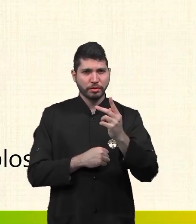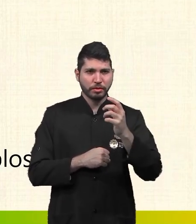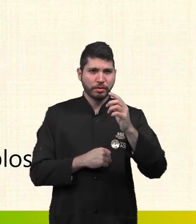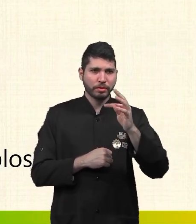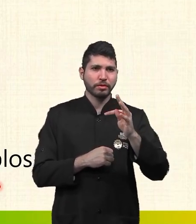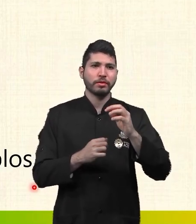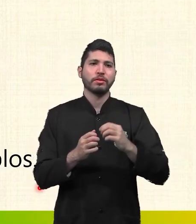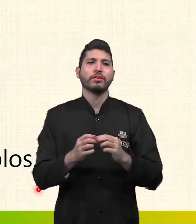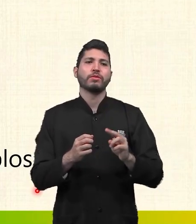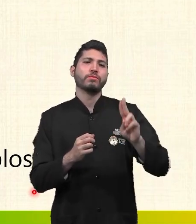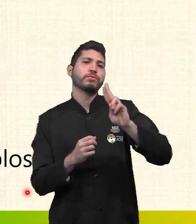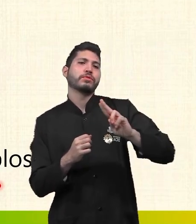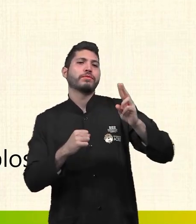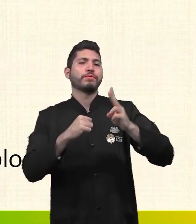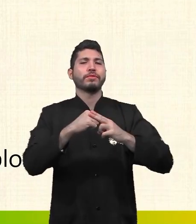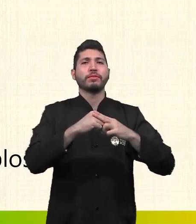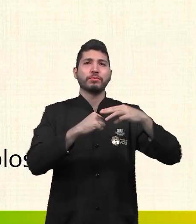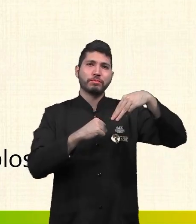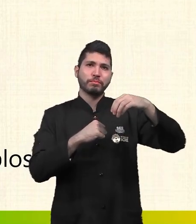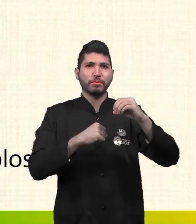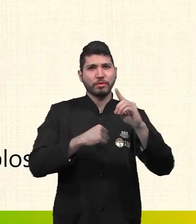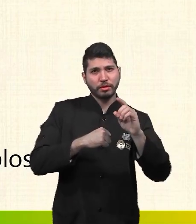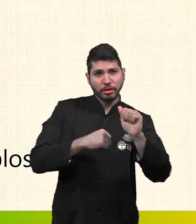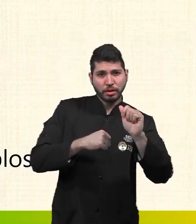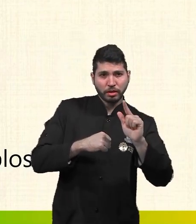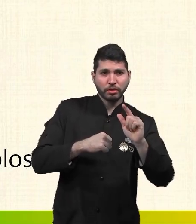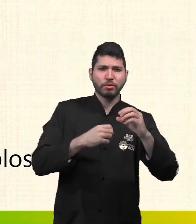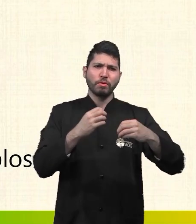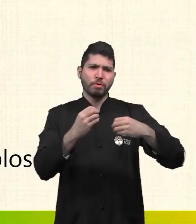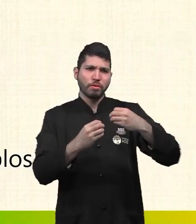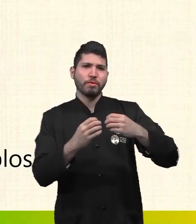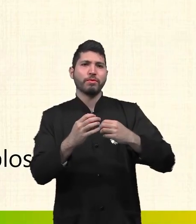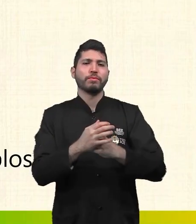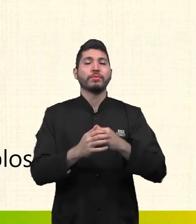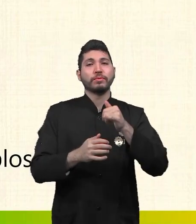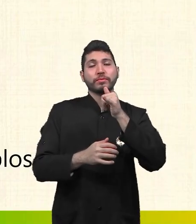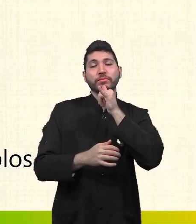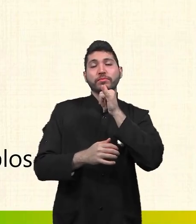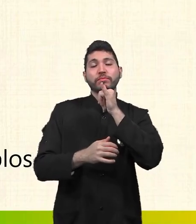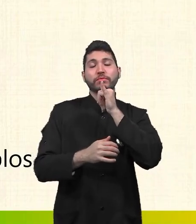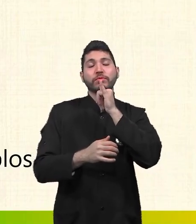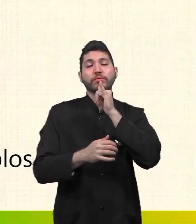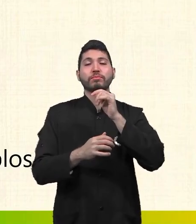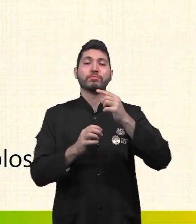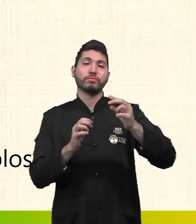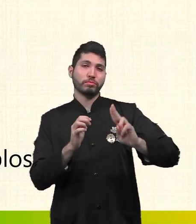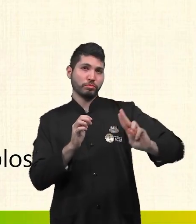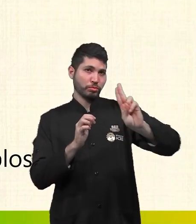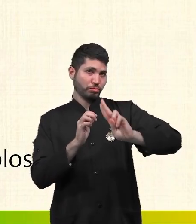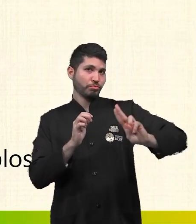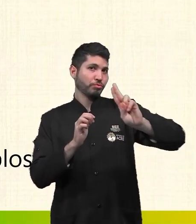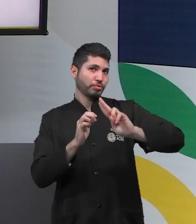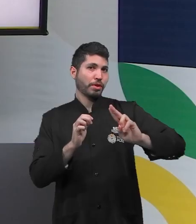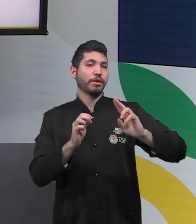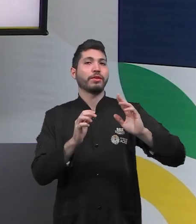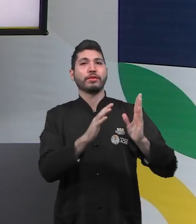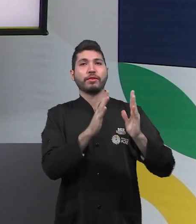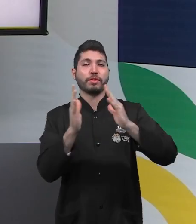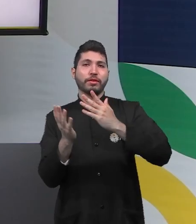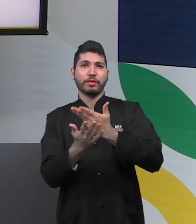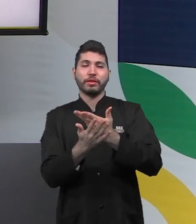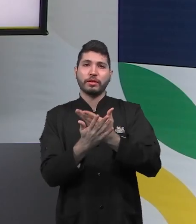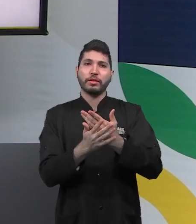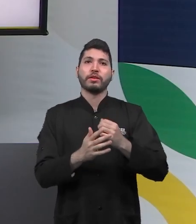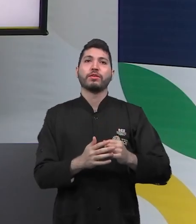verbos modais através de exemplos. Falamos também, pessoal, das frases nas formas negativas,